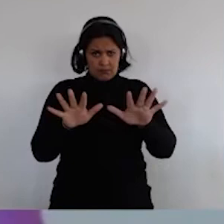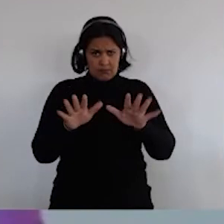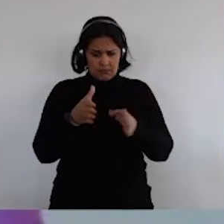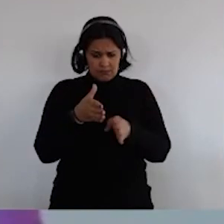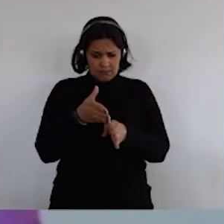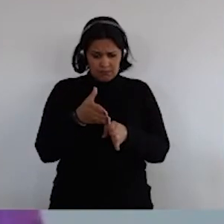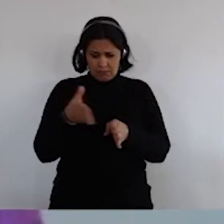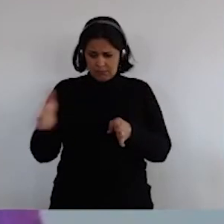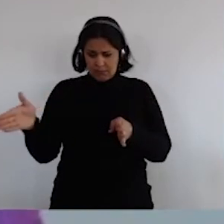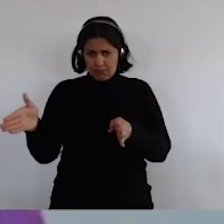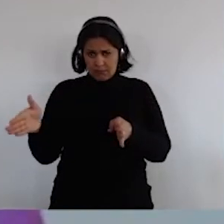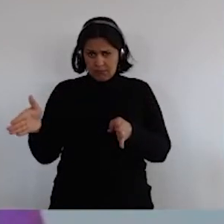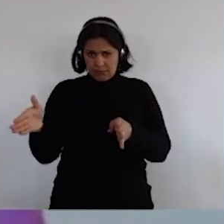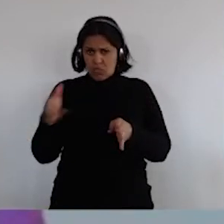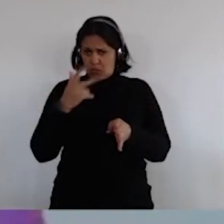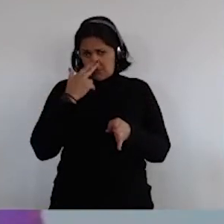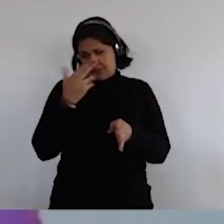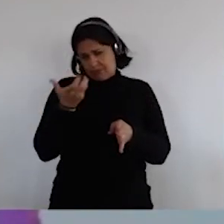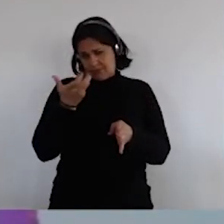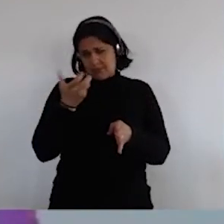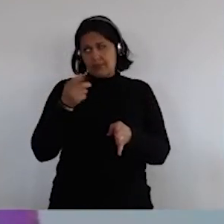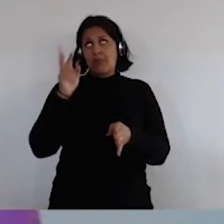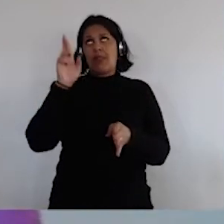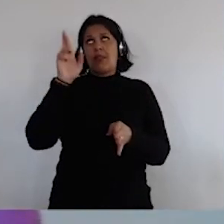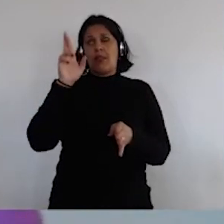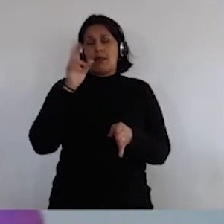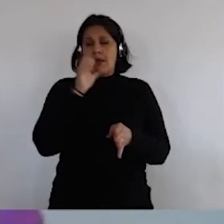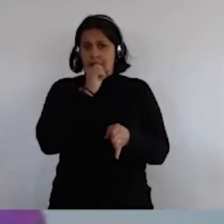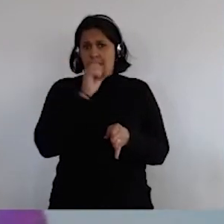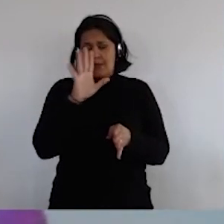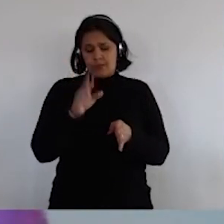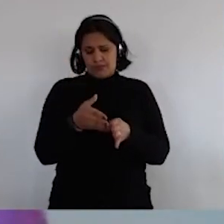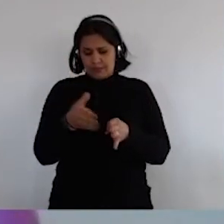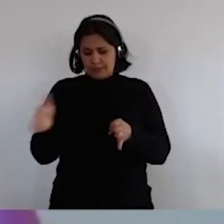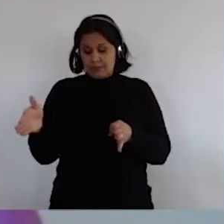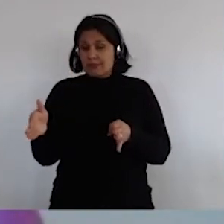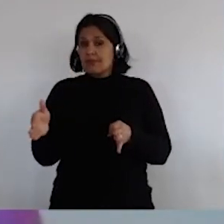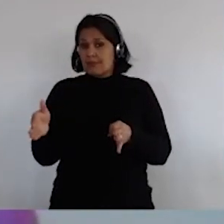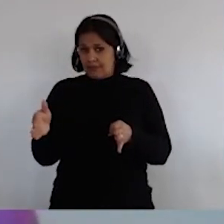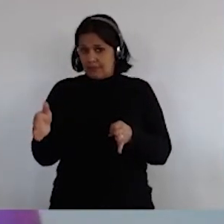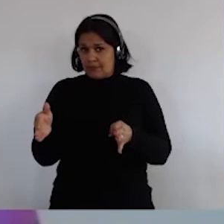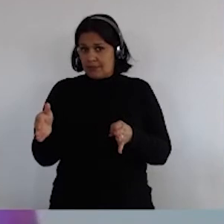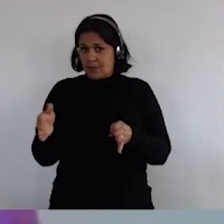de forma breve, nada, absolutamente